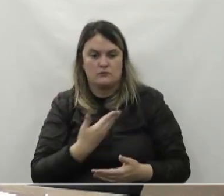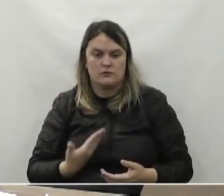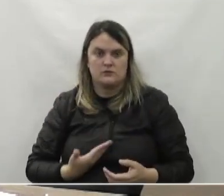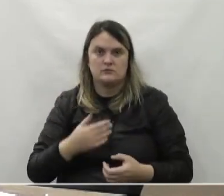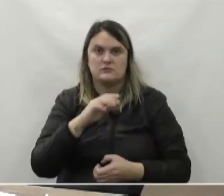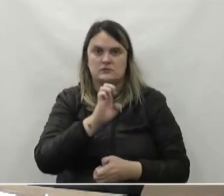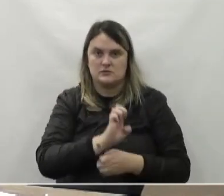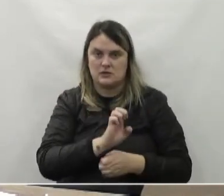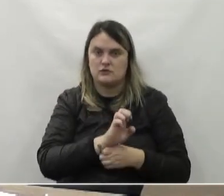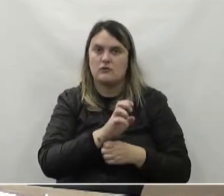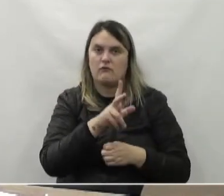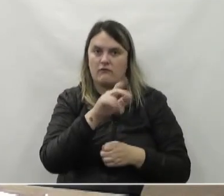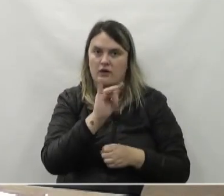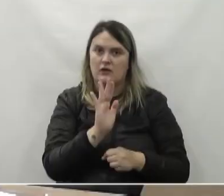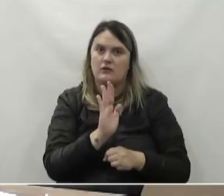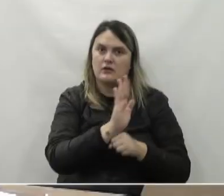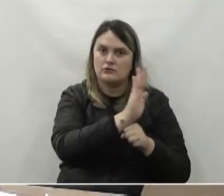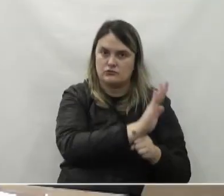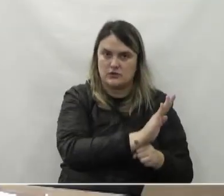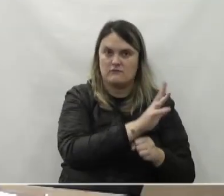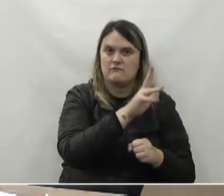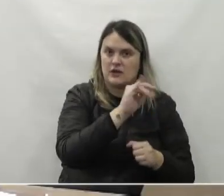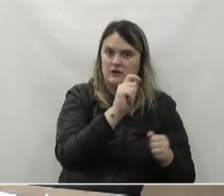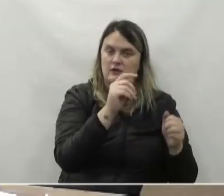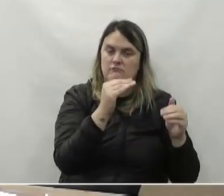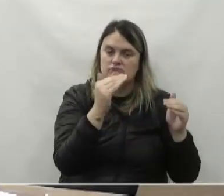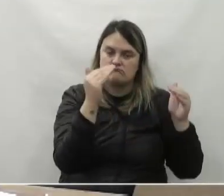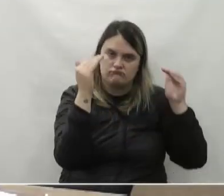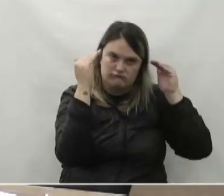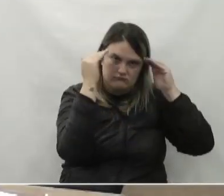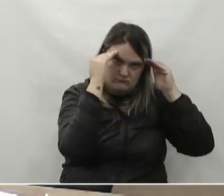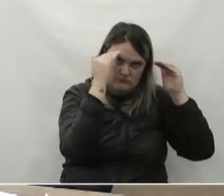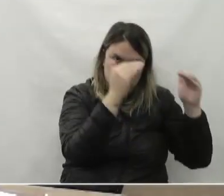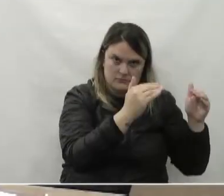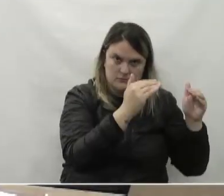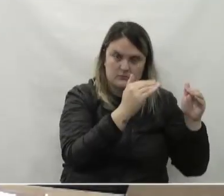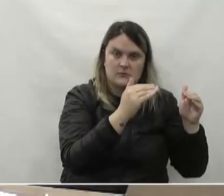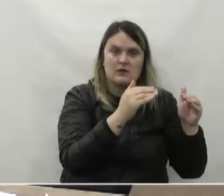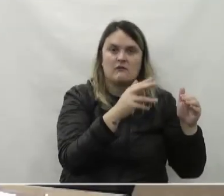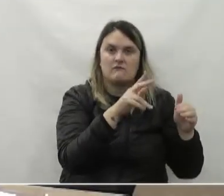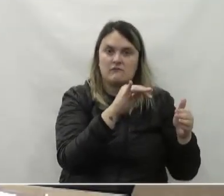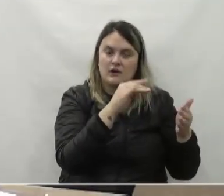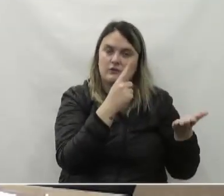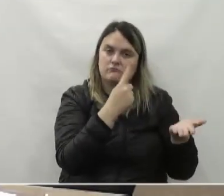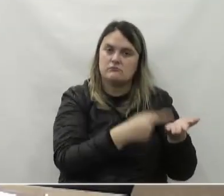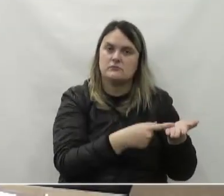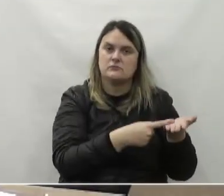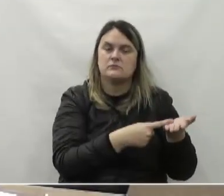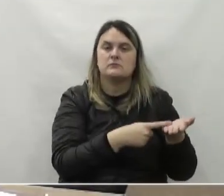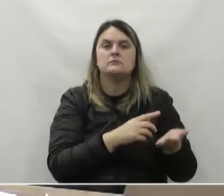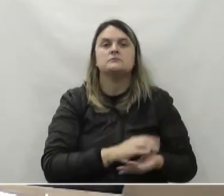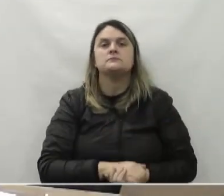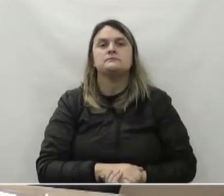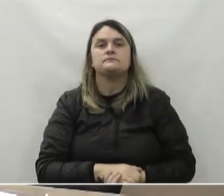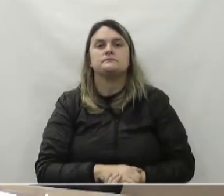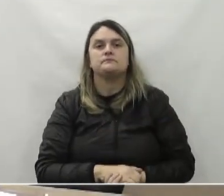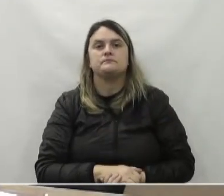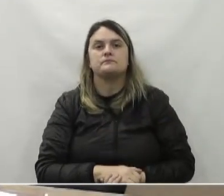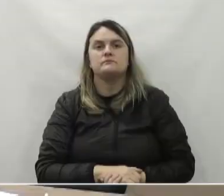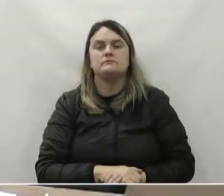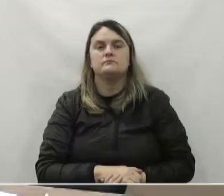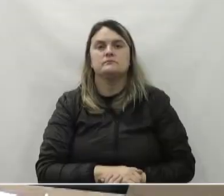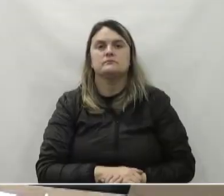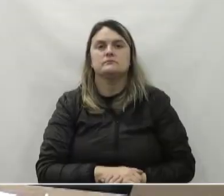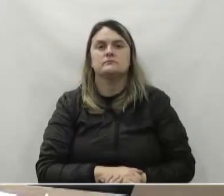vai ter esse olhar também em relação às enchentes aí, né? Até já foi dada uma justificativa